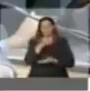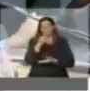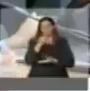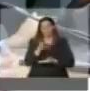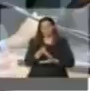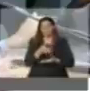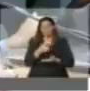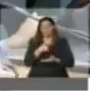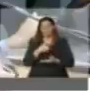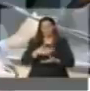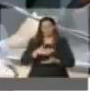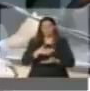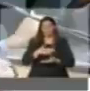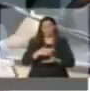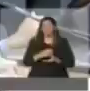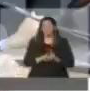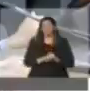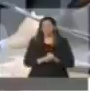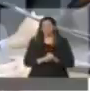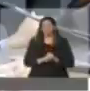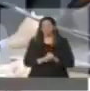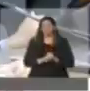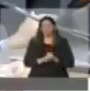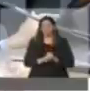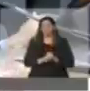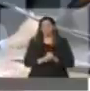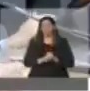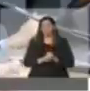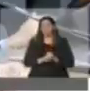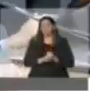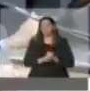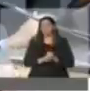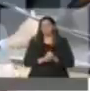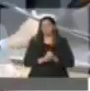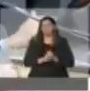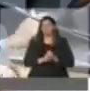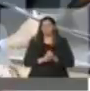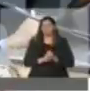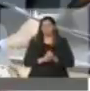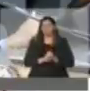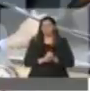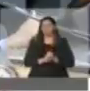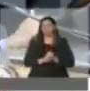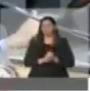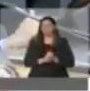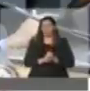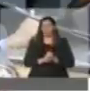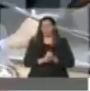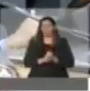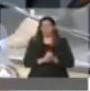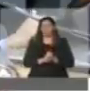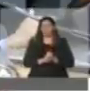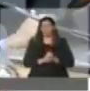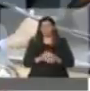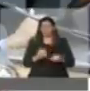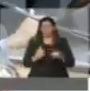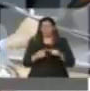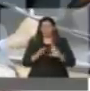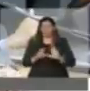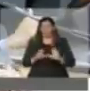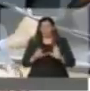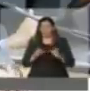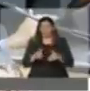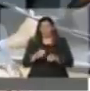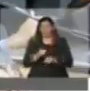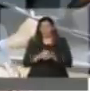gostaria somente de esclarecer a vossa senhoria que essa comissão parlamentar de inquérito foi criada com o